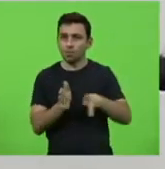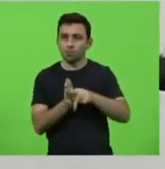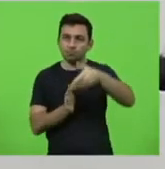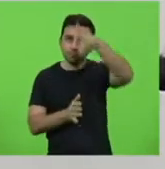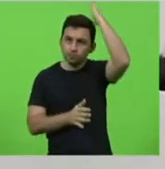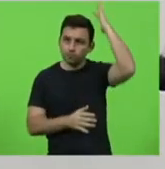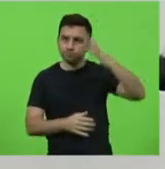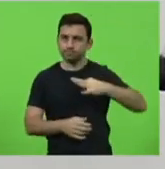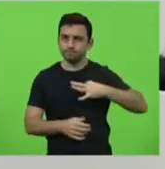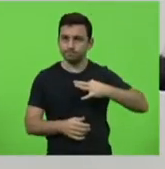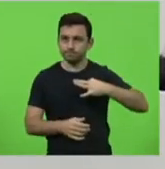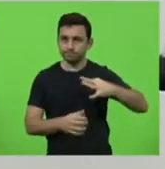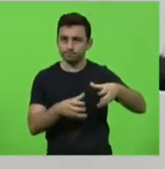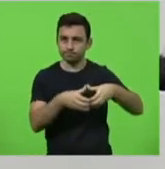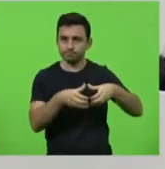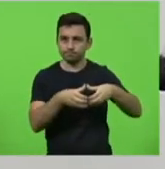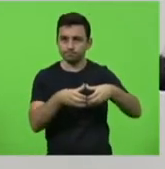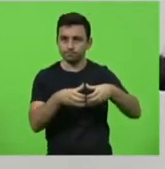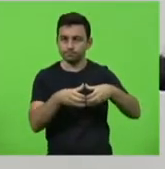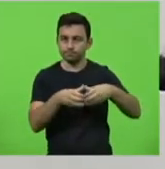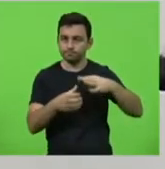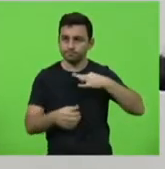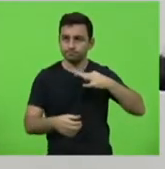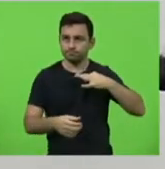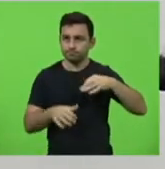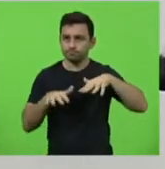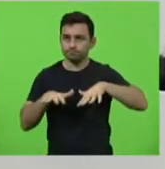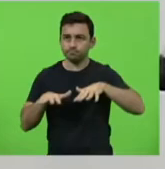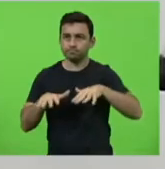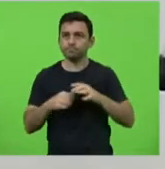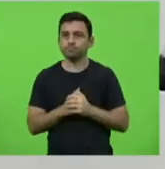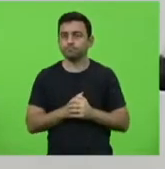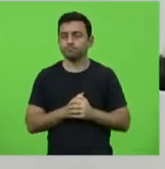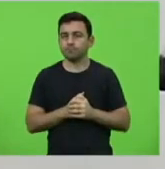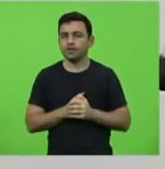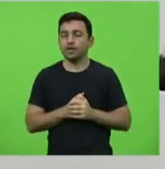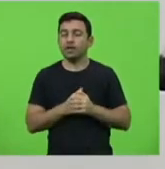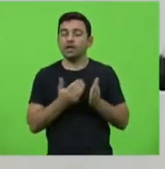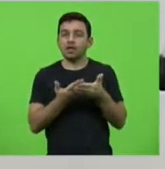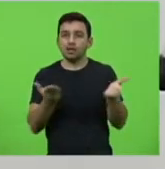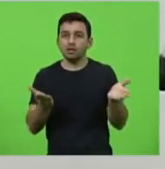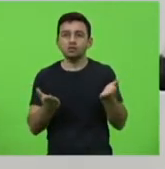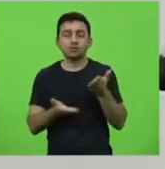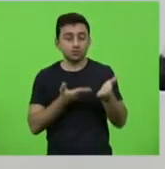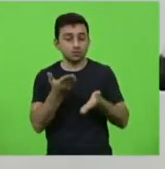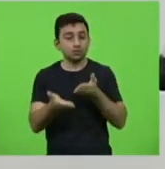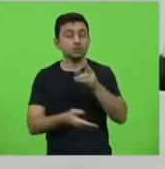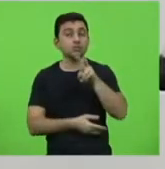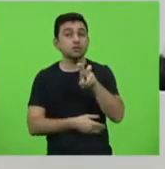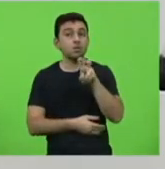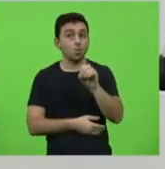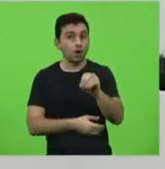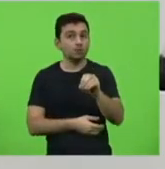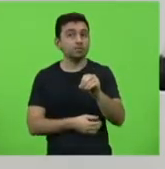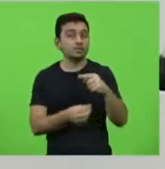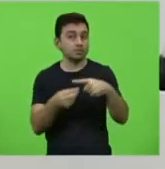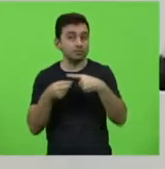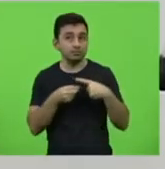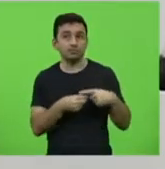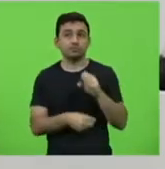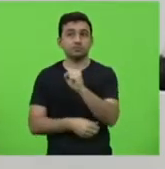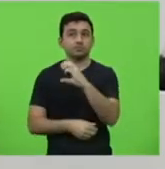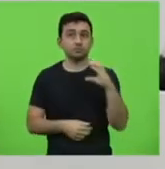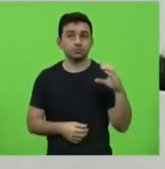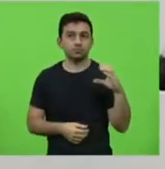o Movimento dos Bombeiros Voluntários, que atende 50 cidades em Santa Catarina, que